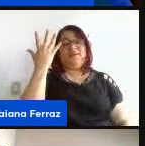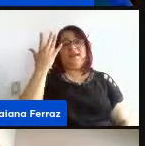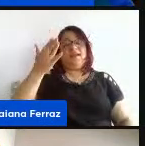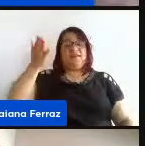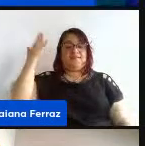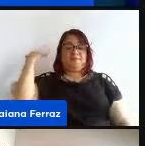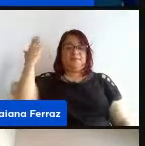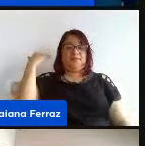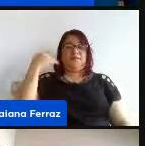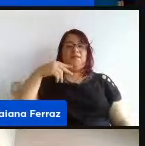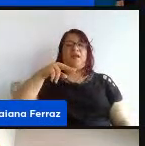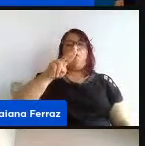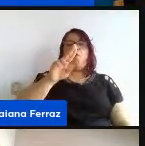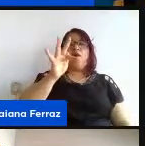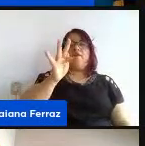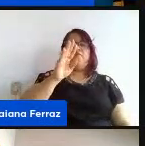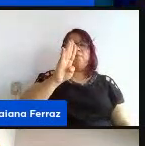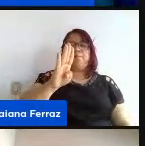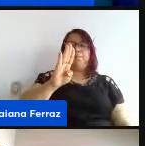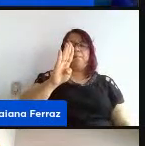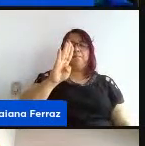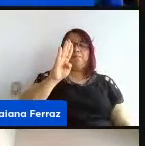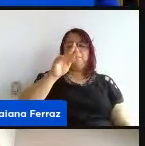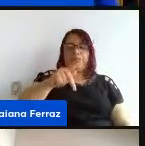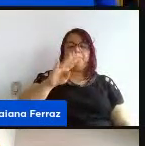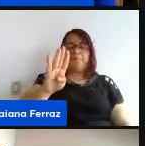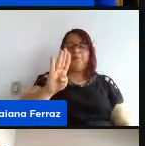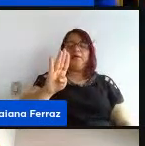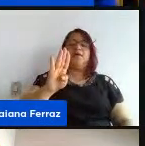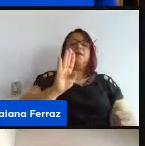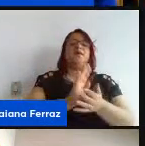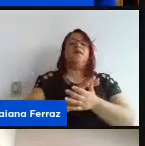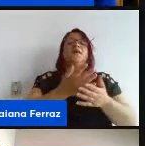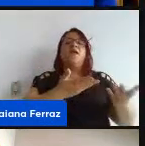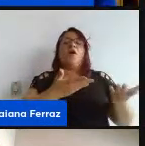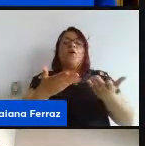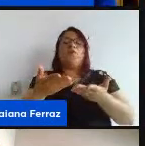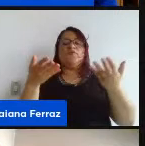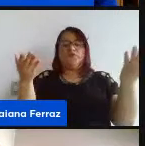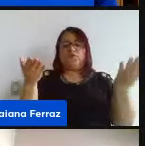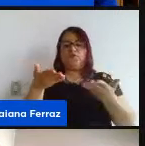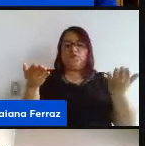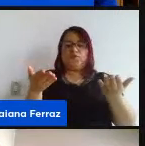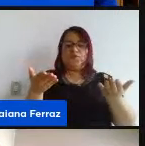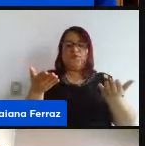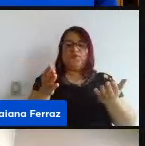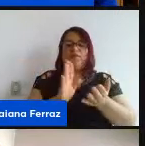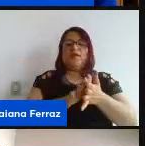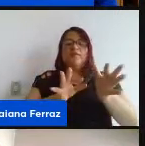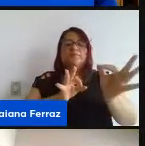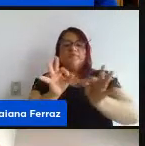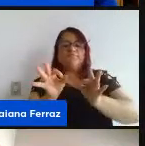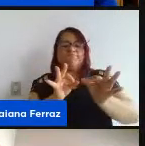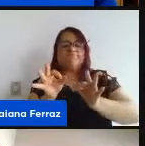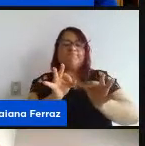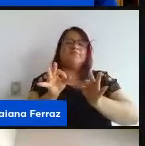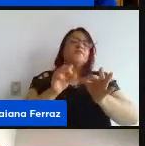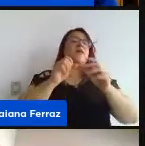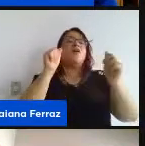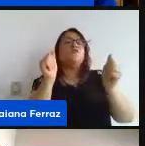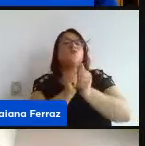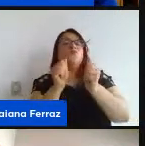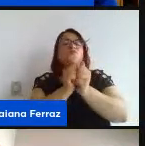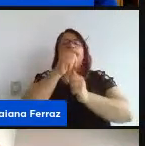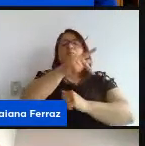anterior à da UFPB e a convite da professora Rosângela Gabriel, pude ter o prazer de organizar, junto com a professora Ângela,